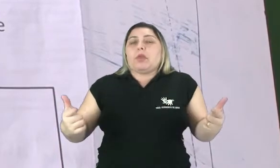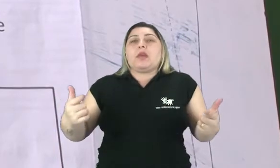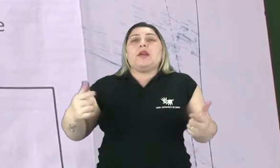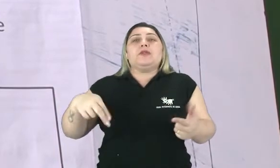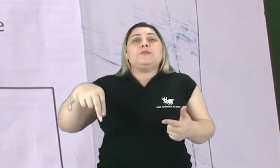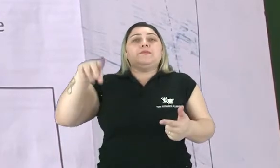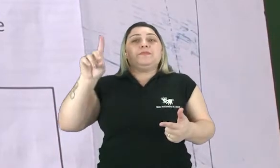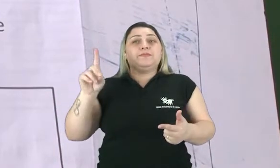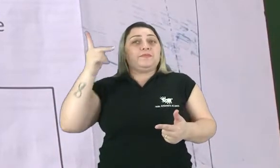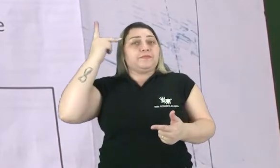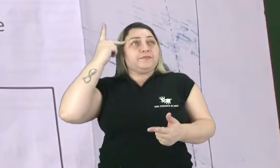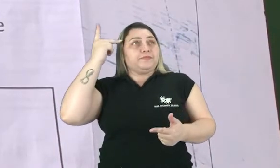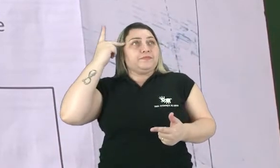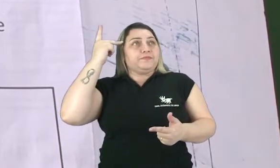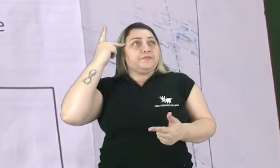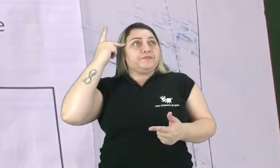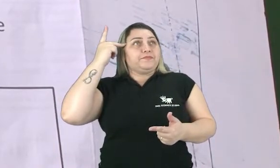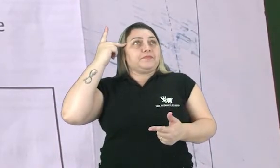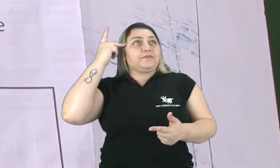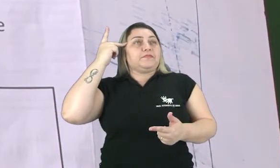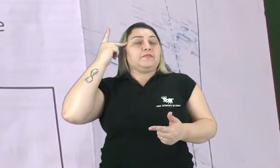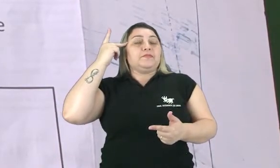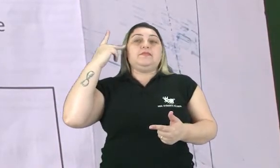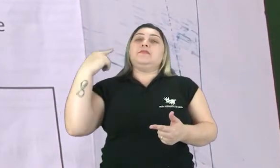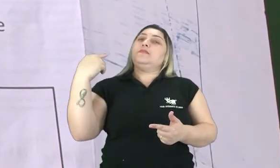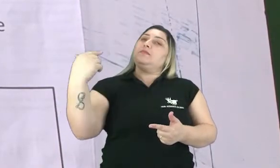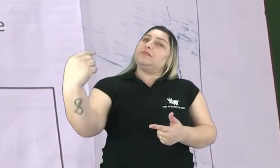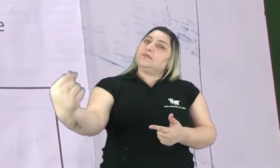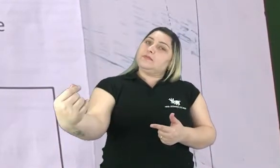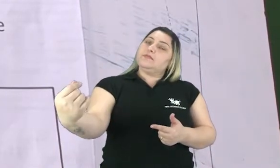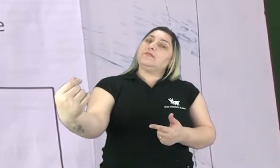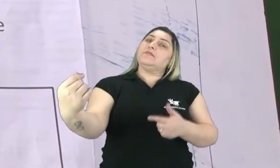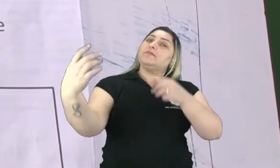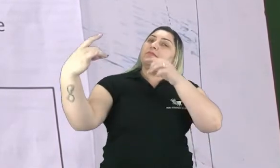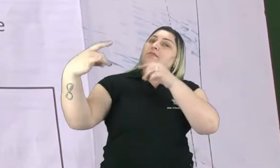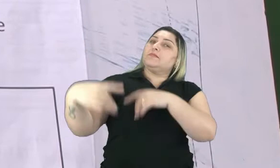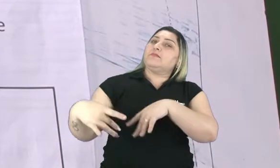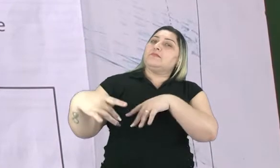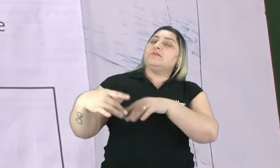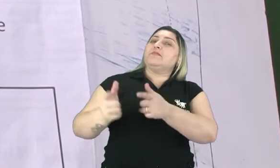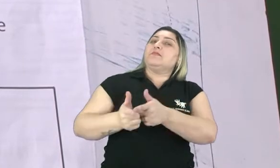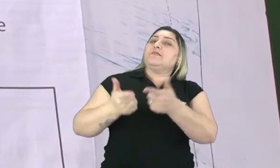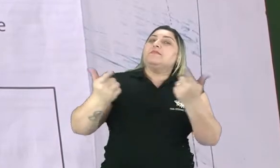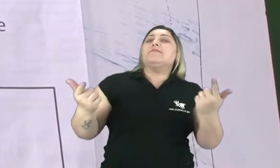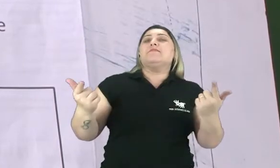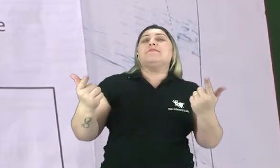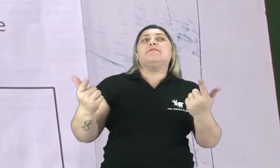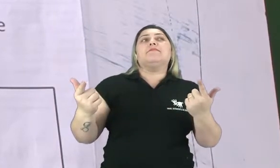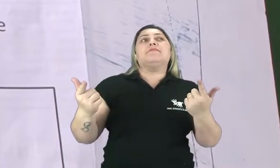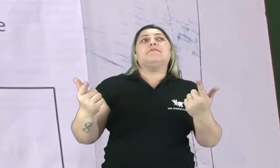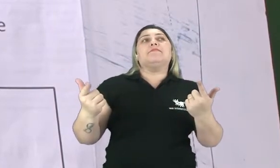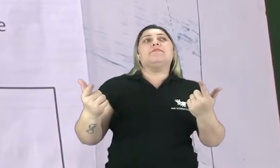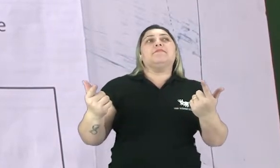Nordeste. E São Paulo, eles estão indo para deixar a seca de São Paulo, de maneira